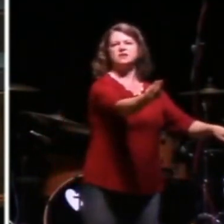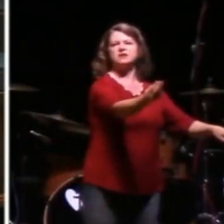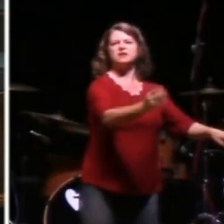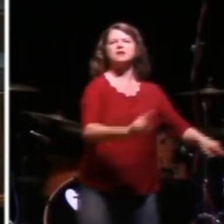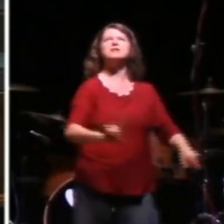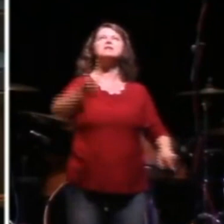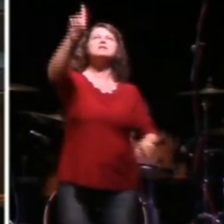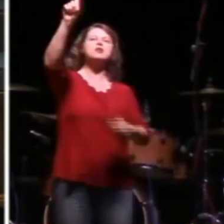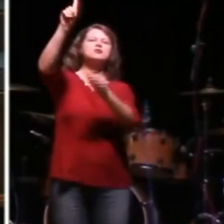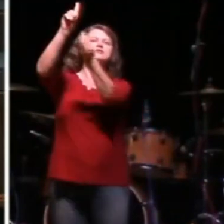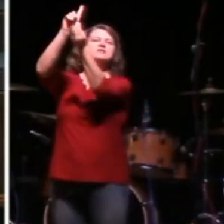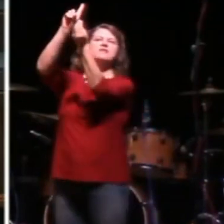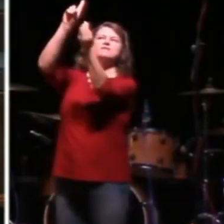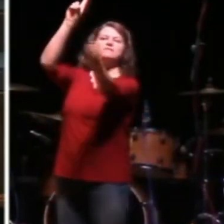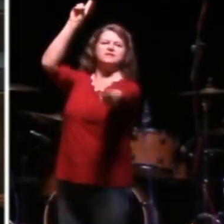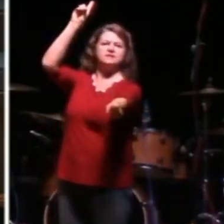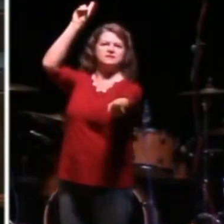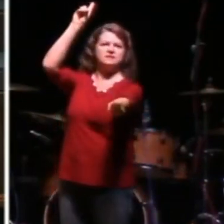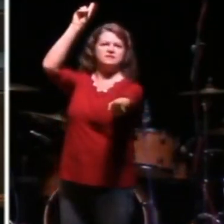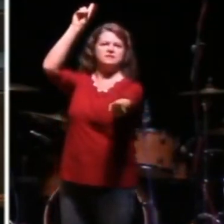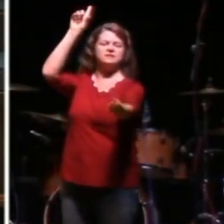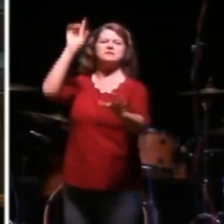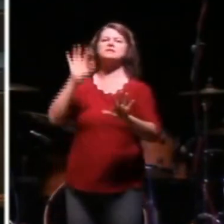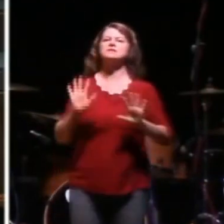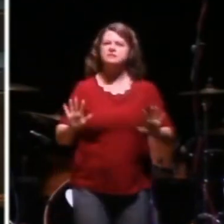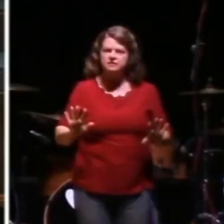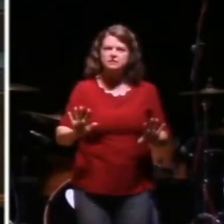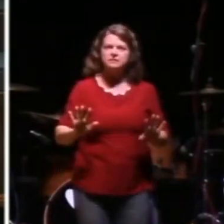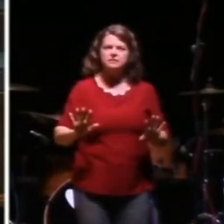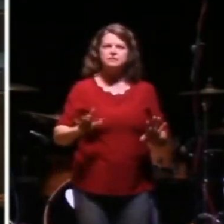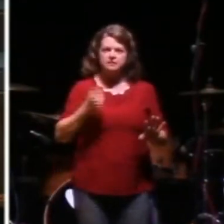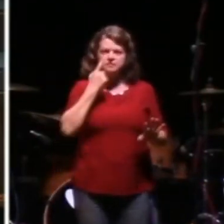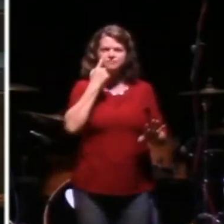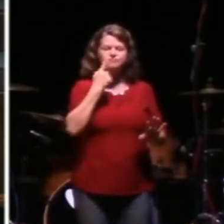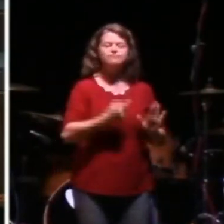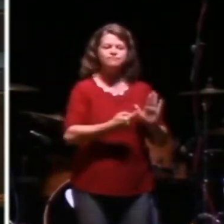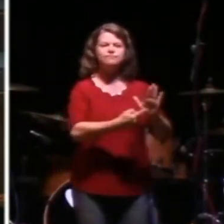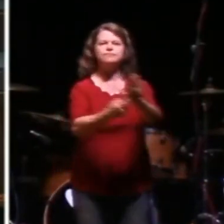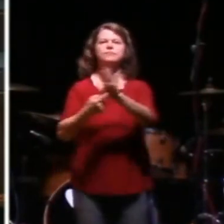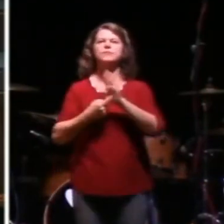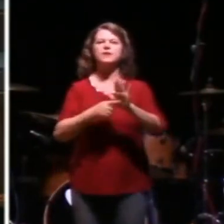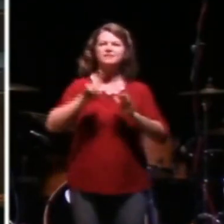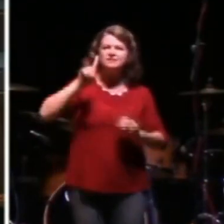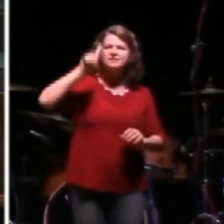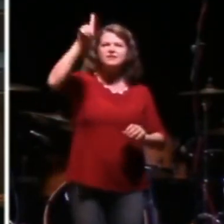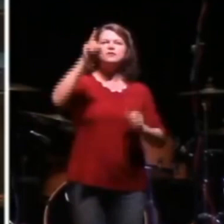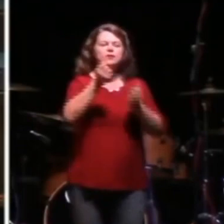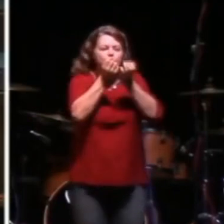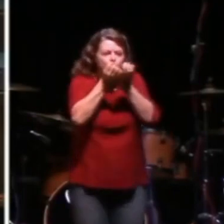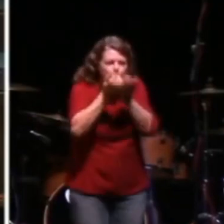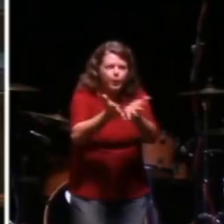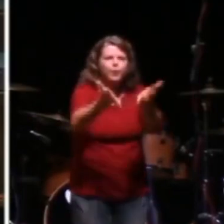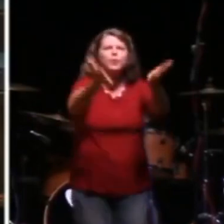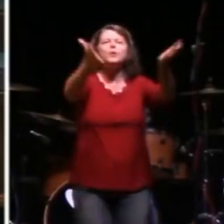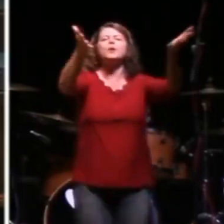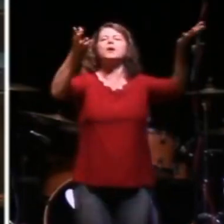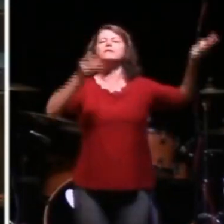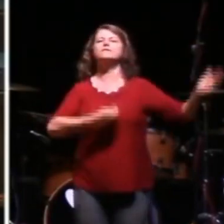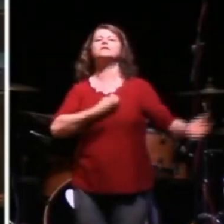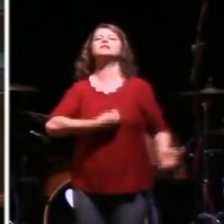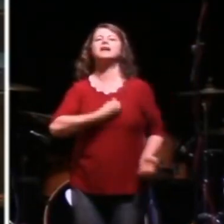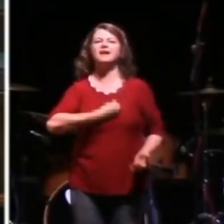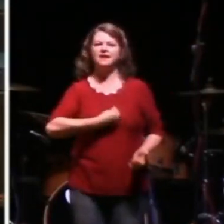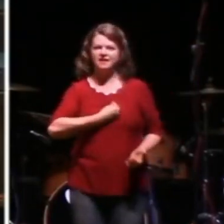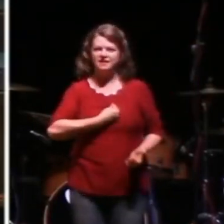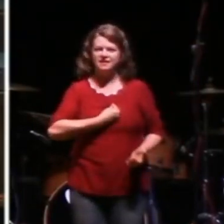nilo a vida não vem do rio a vida vem de deus é deus que sopra o fôlego da vida